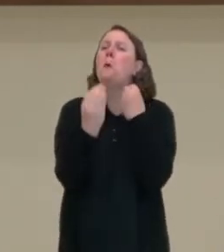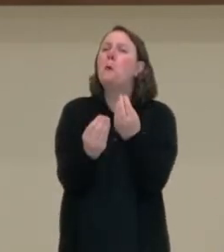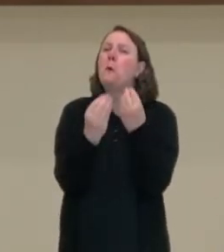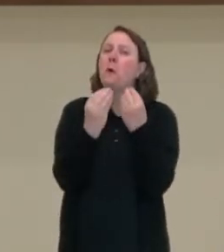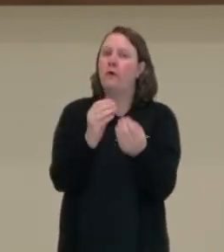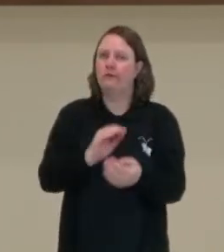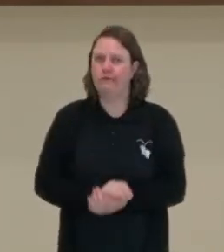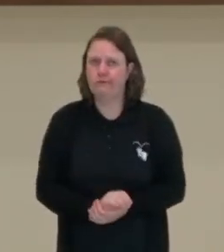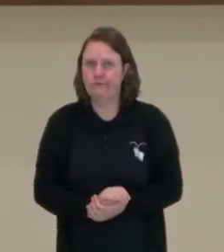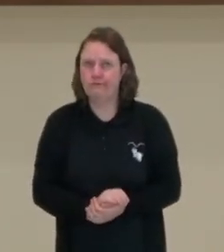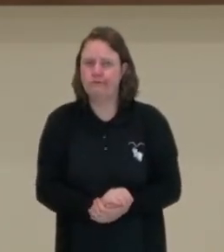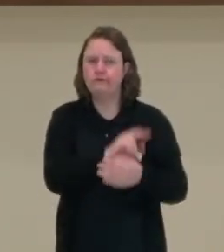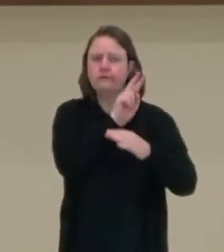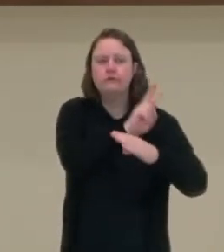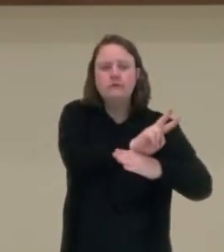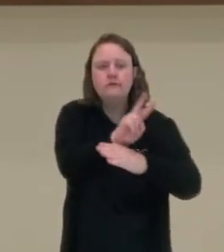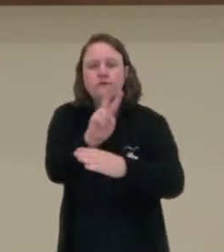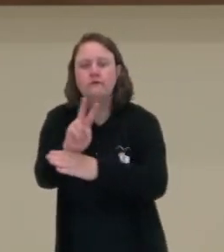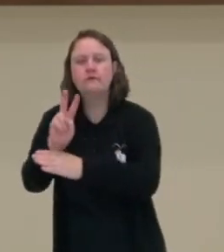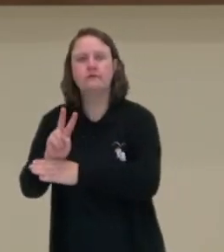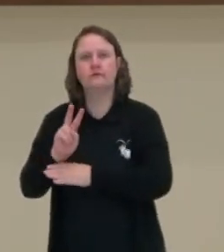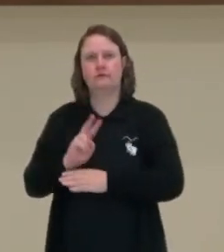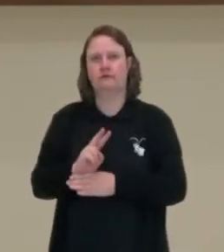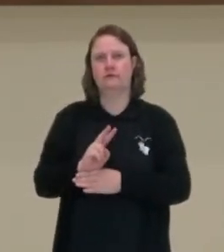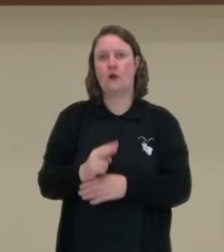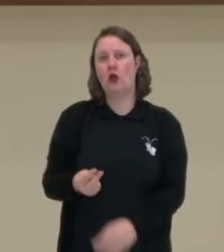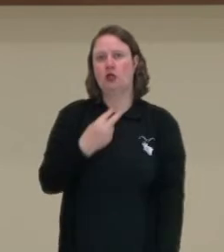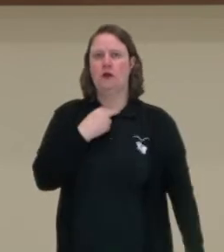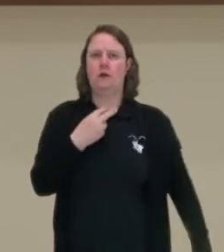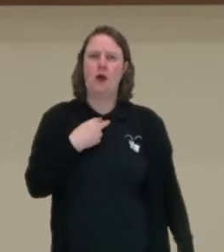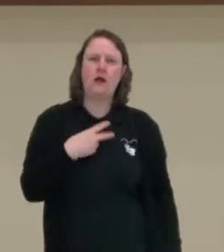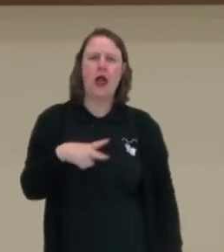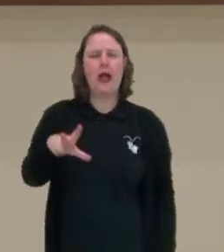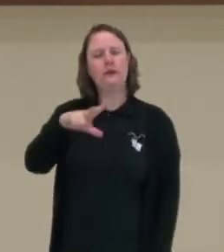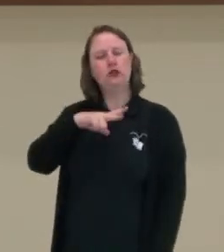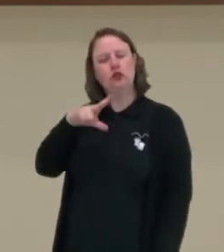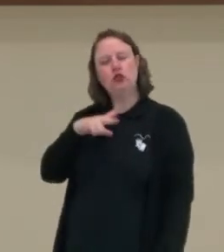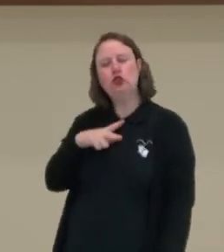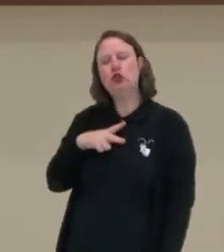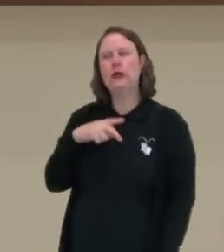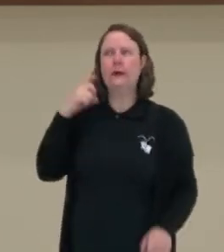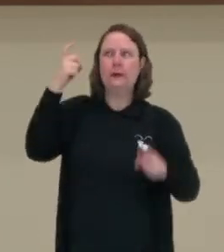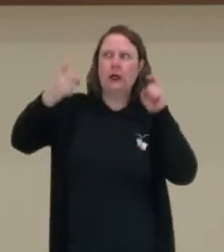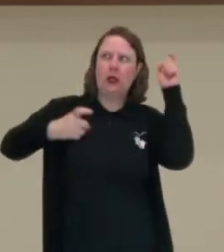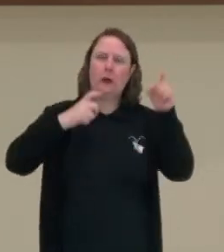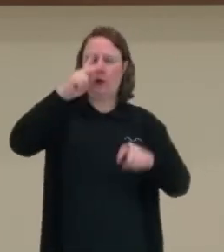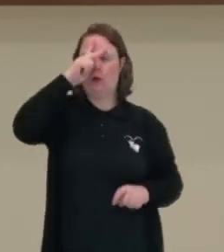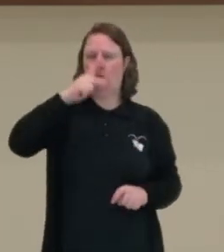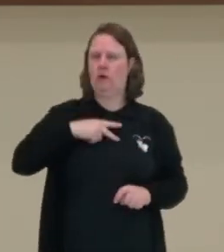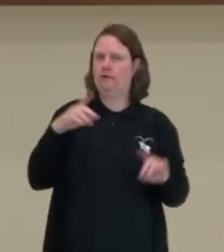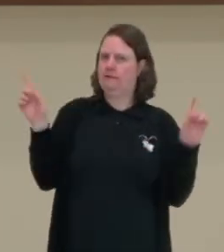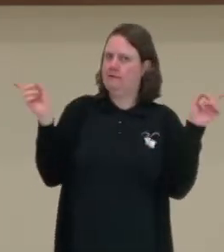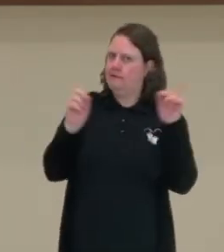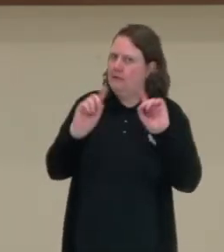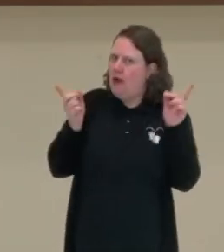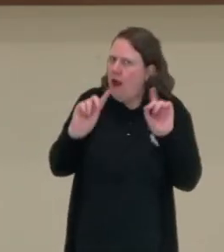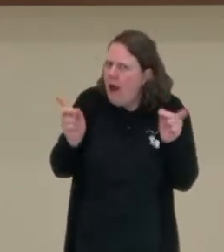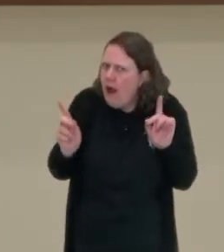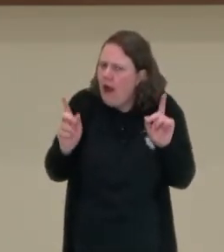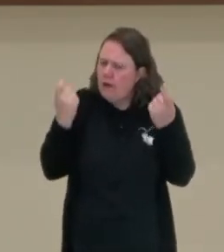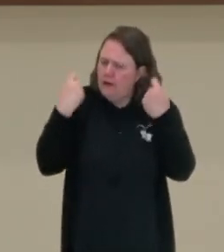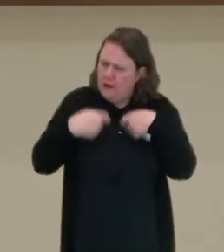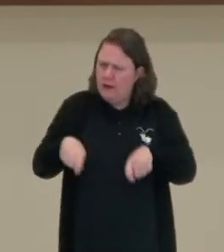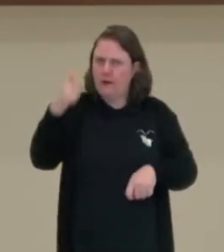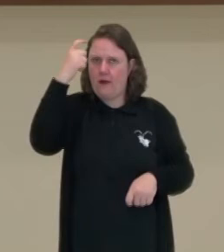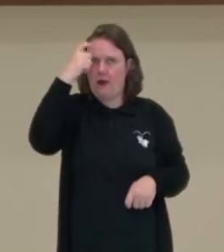ambiente, porque nós não podemos ser individualistas e pensarmos só em nós. Temos que pensar nas gerações futuras e mais. O planeta